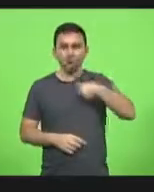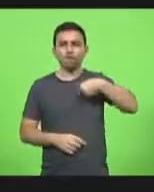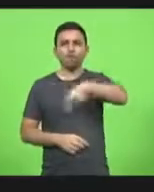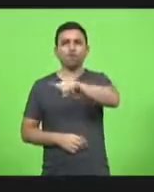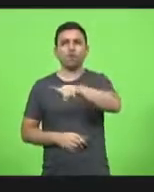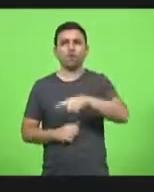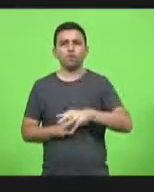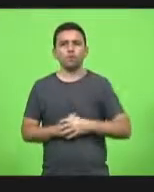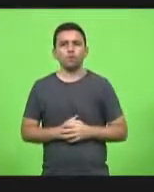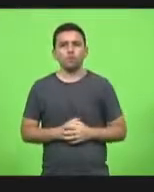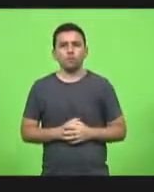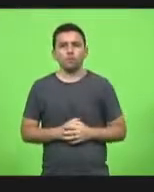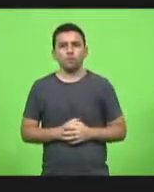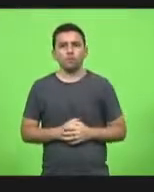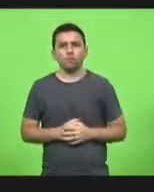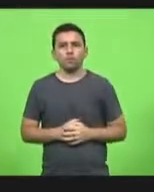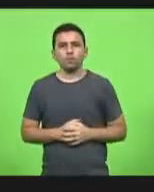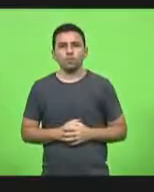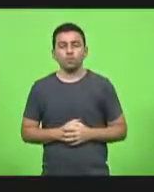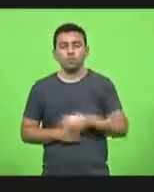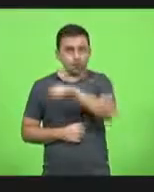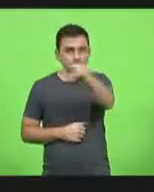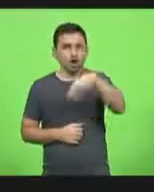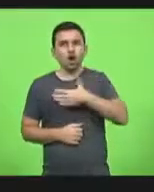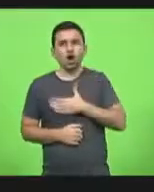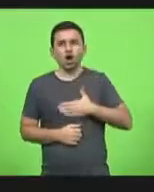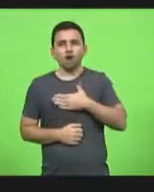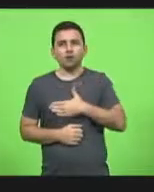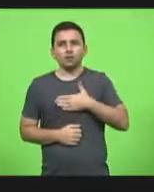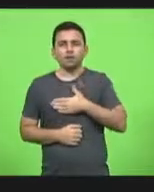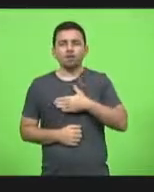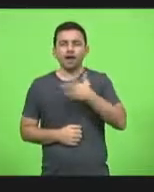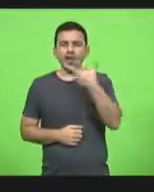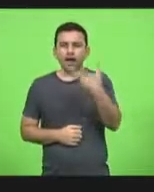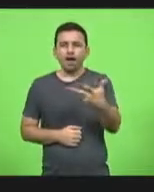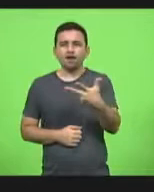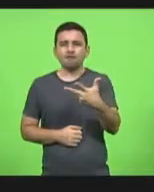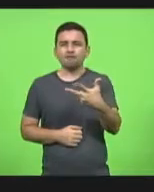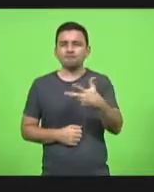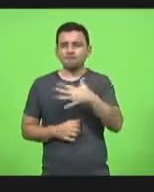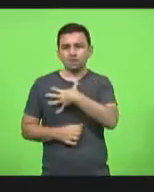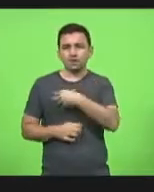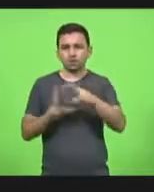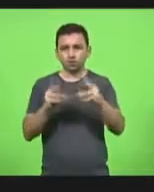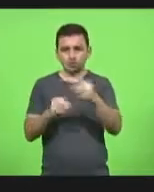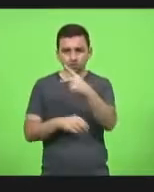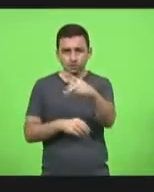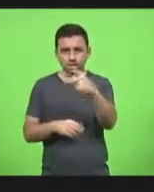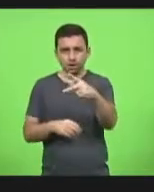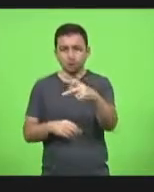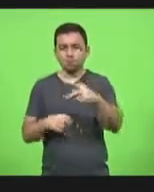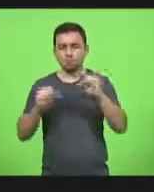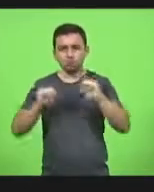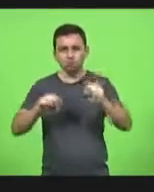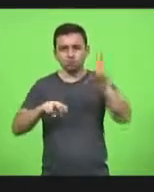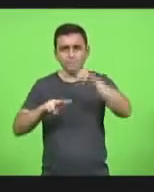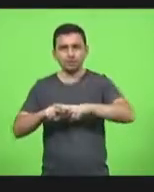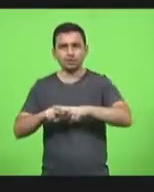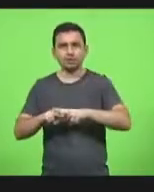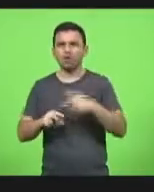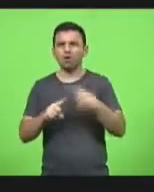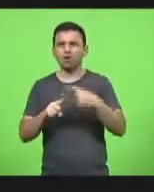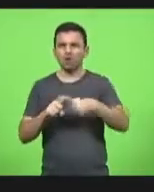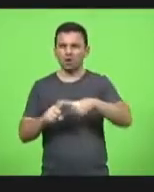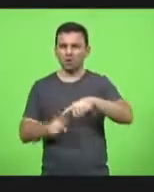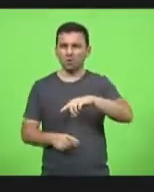lá, tá joia? Vão ter esse prazer aí, vão poder contar para os filhos de vocês, prendi um homem, tá joia? Covardia